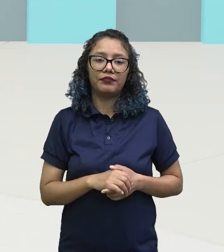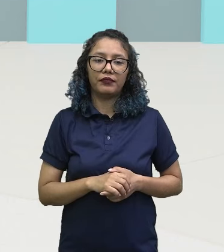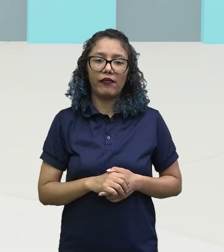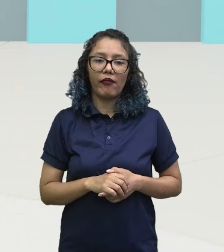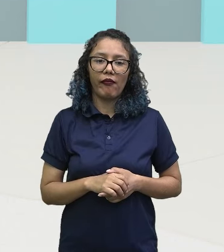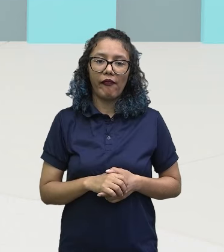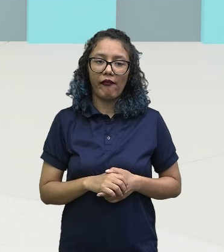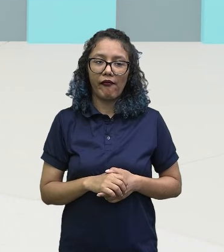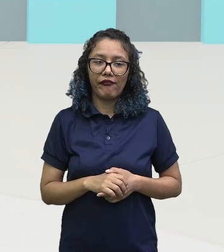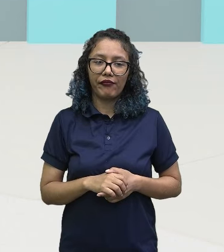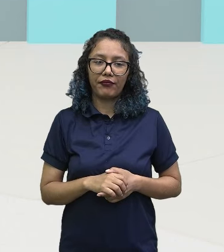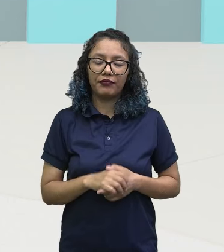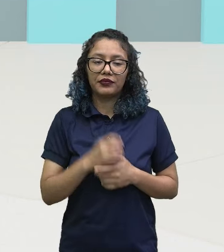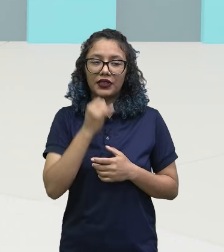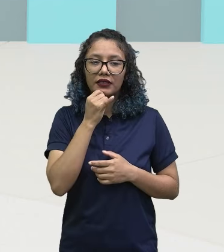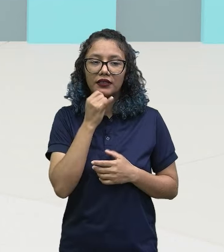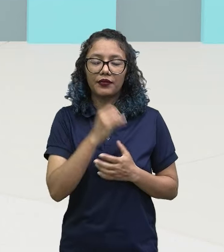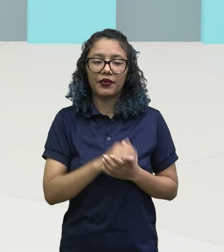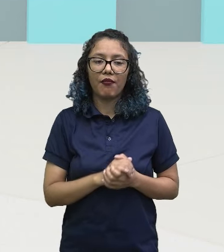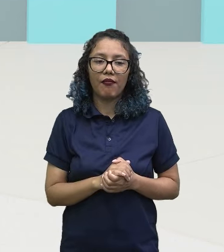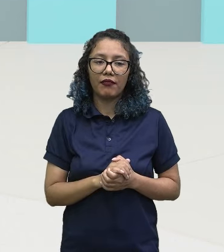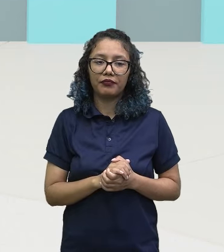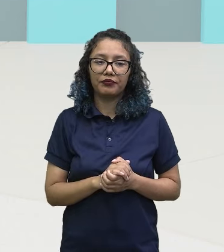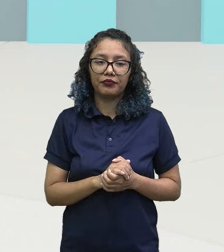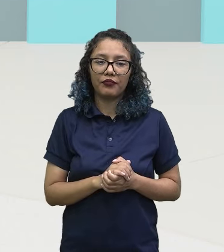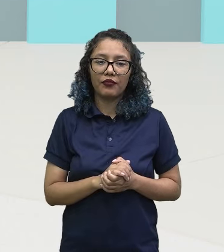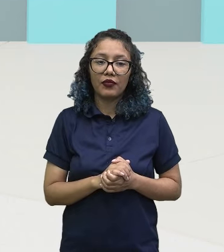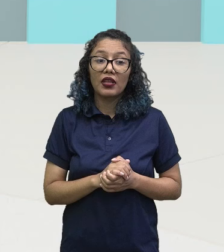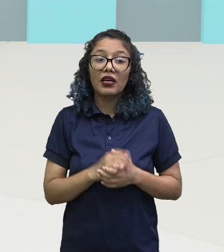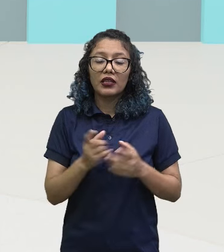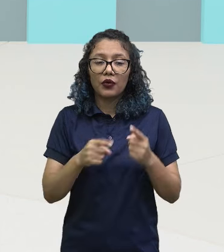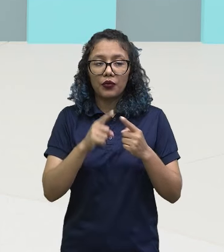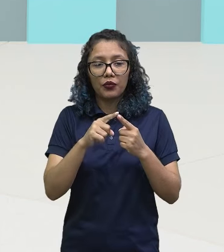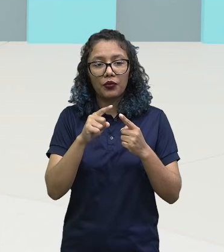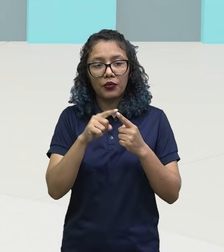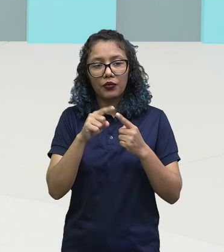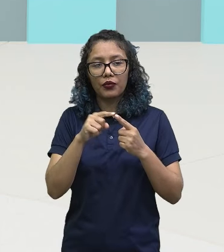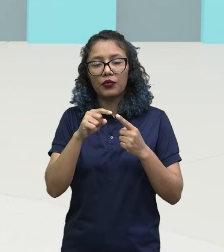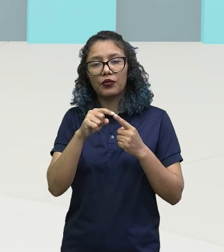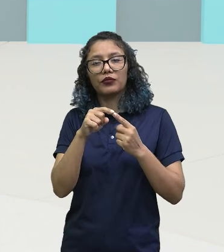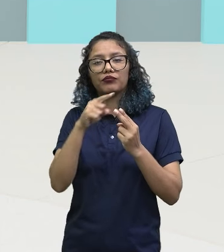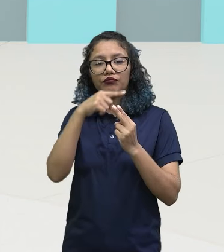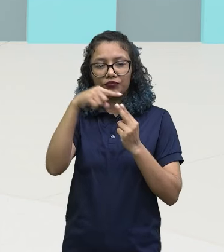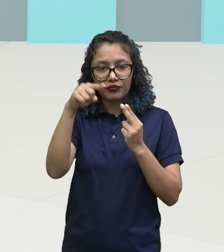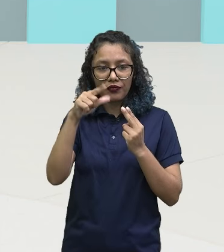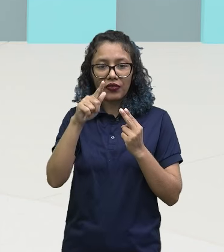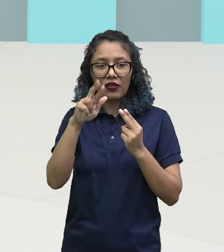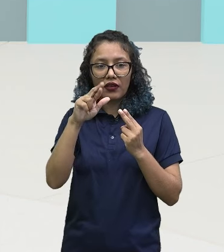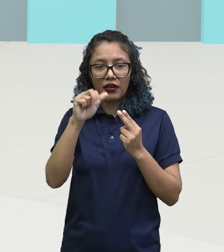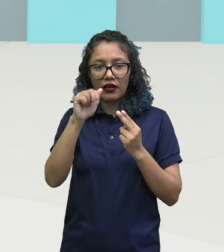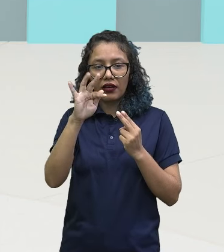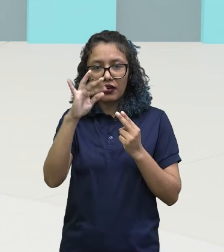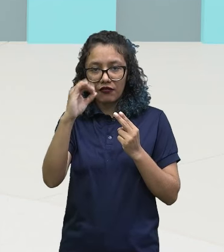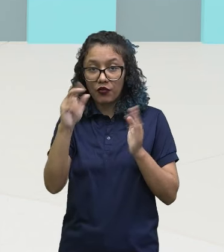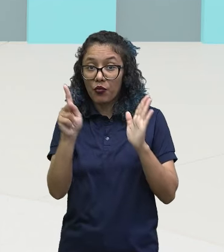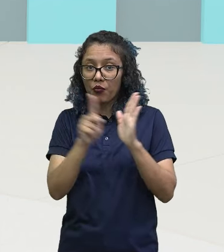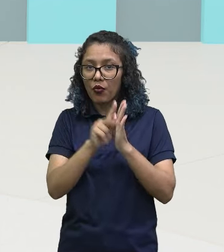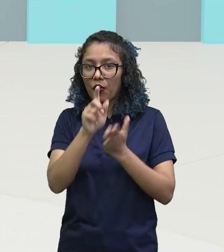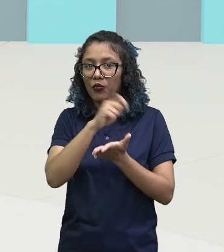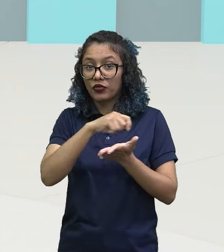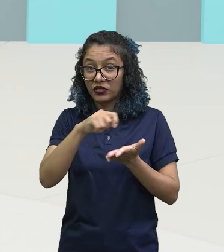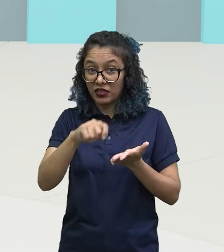exemplos, tá bom? O primeiro, que é o acento gráfico, só pertence à escrita. Guarda esta informação no